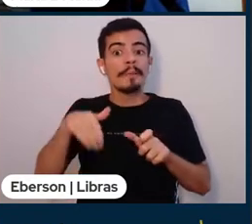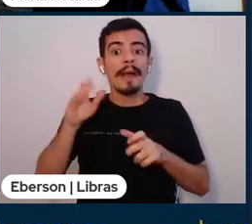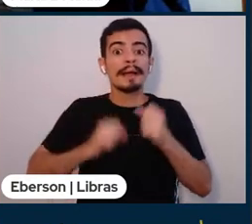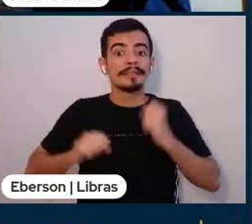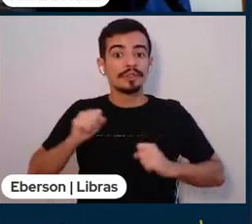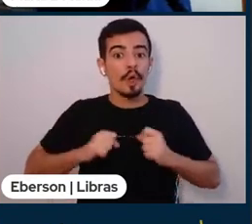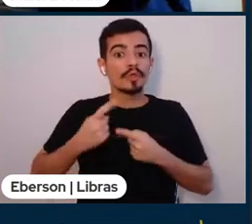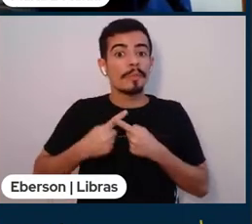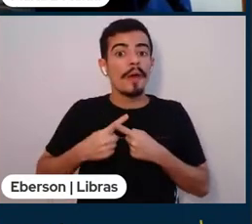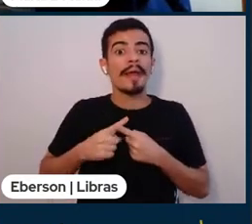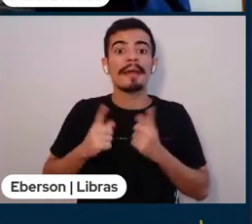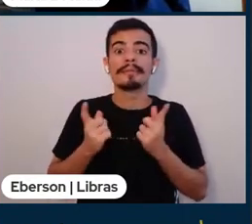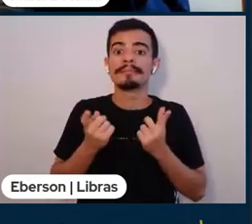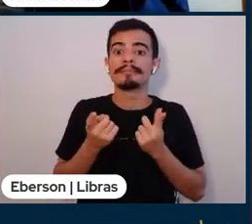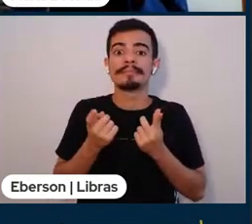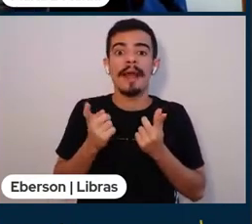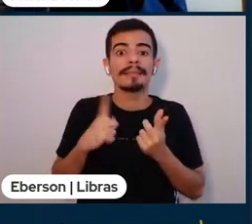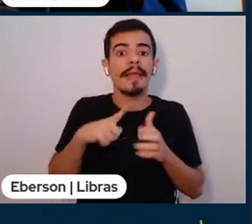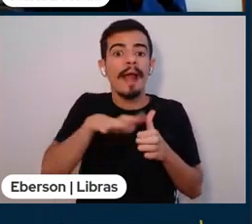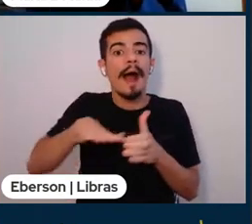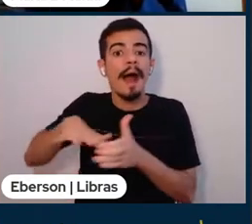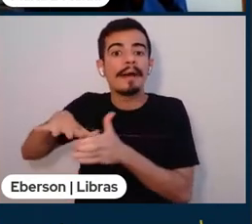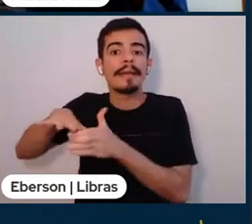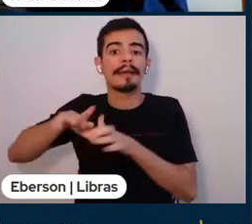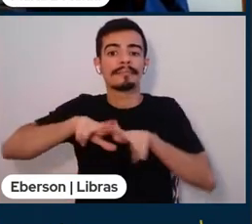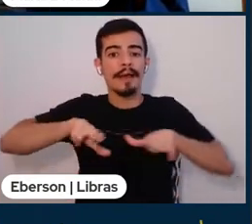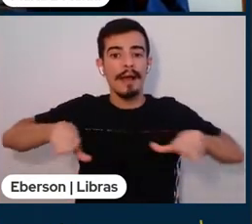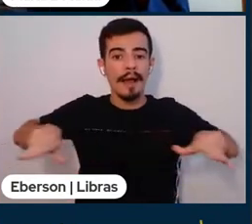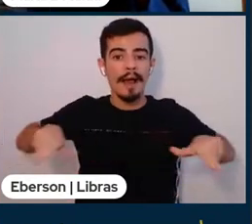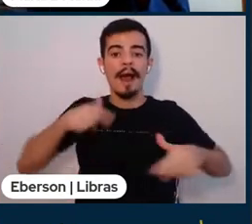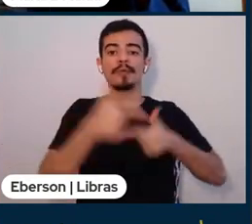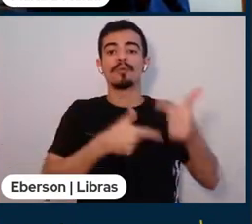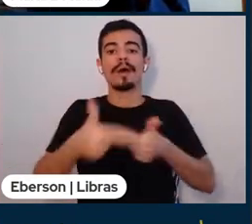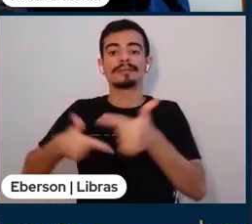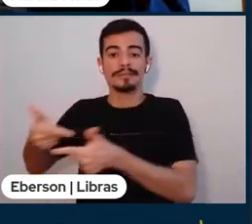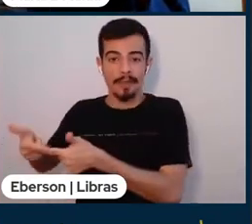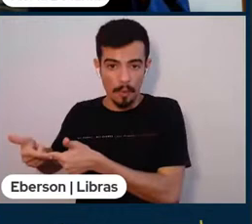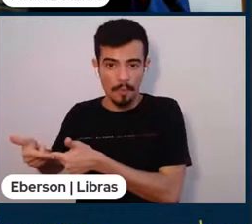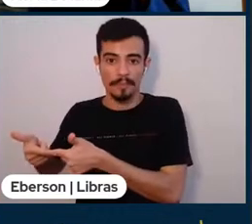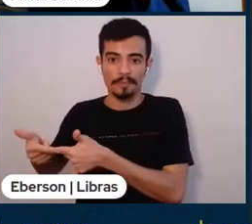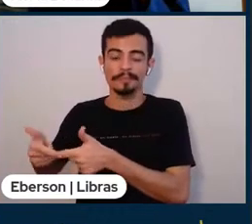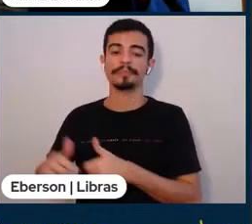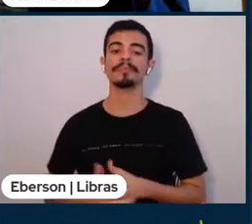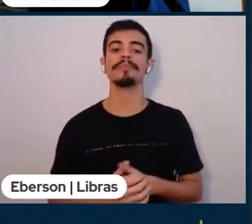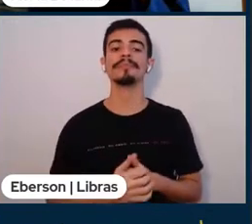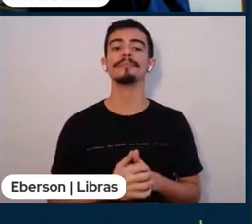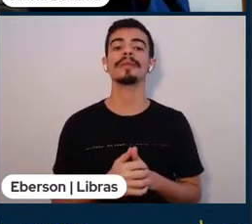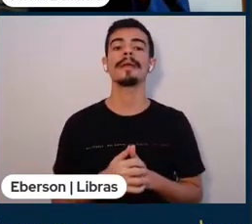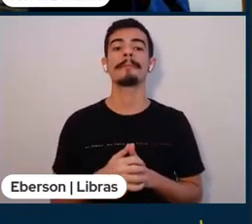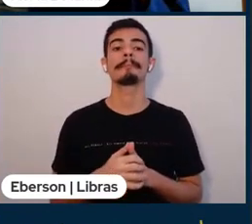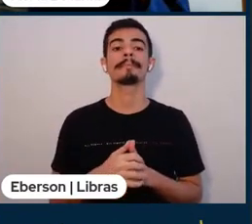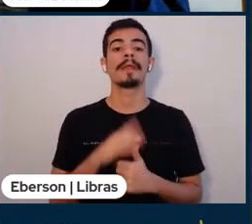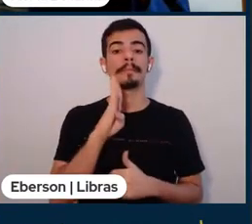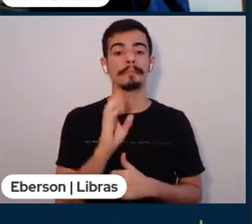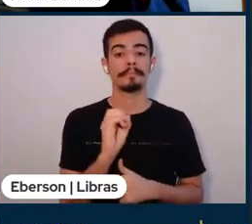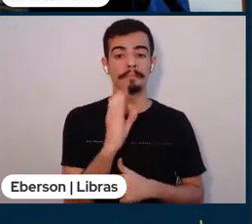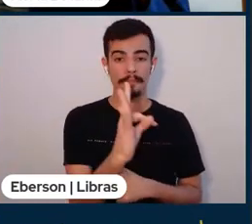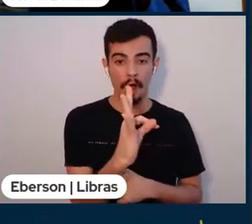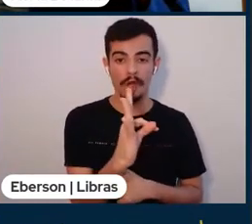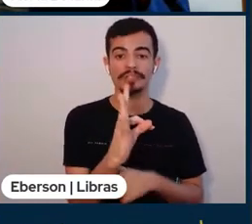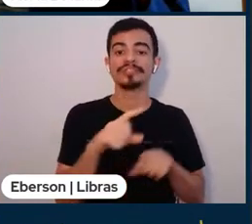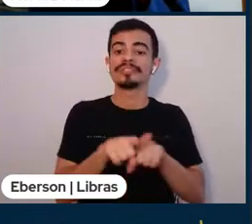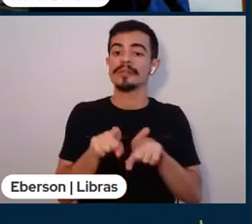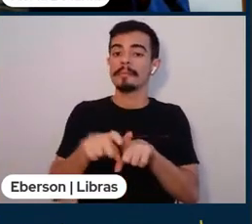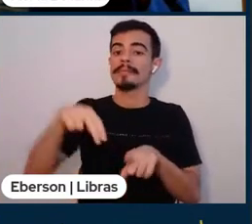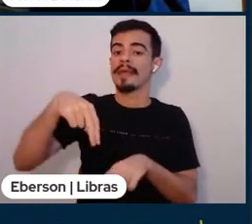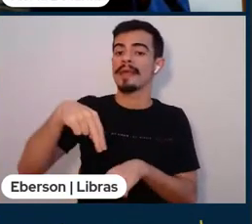de atuação. Bot, conversational designer é uma coisa, e você tem ainda NLP, você